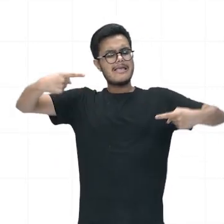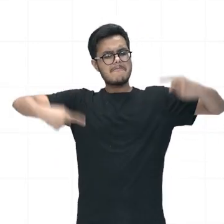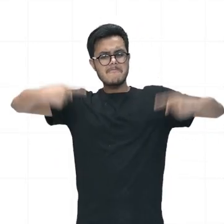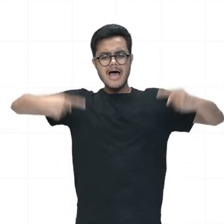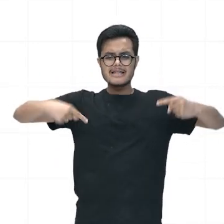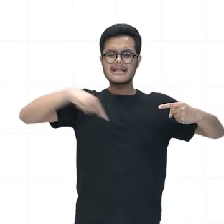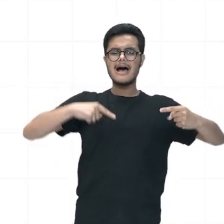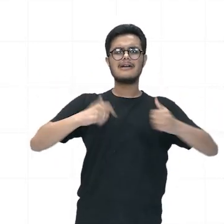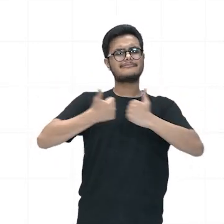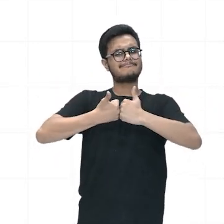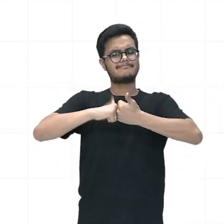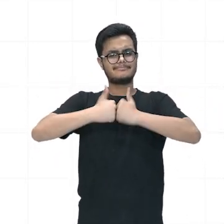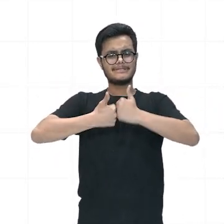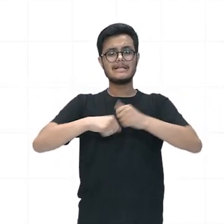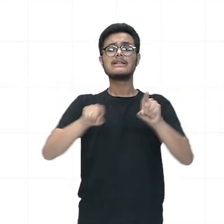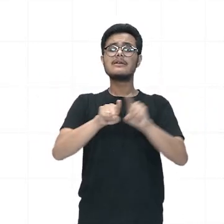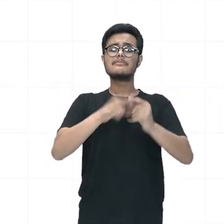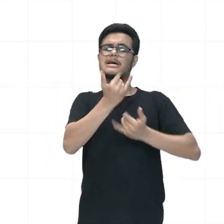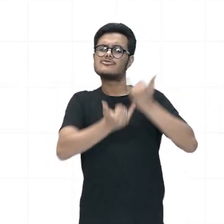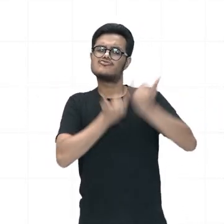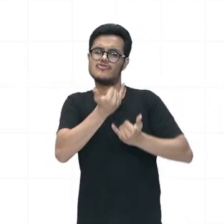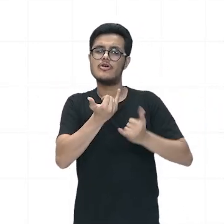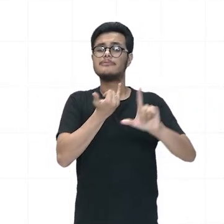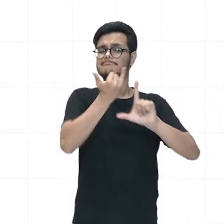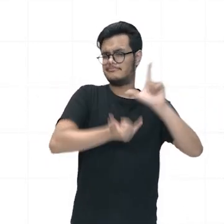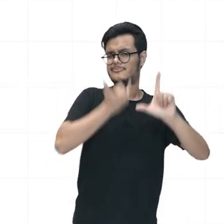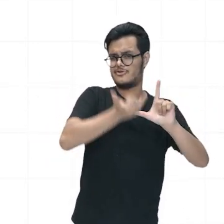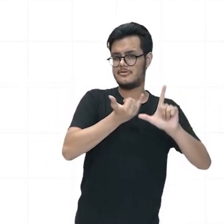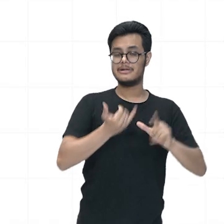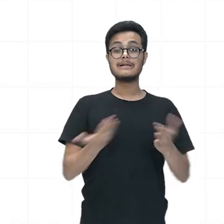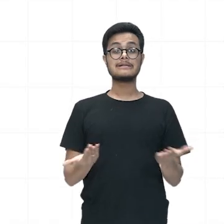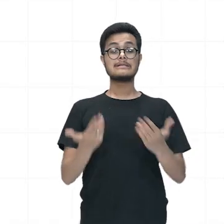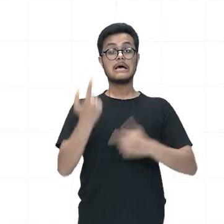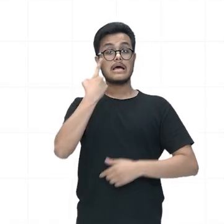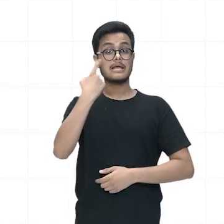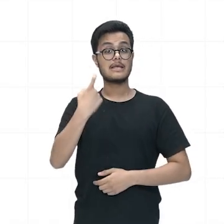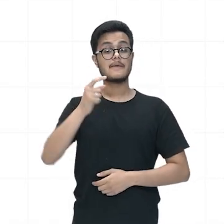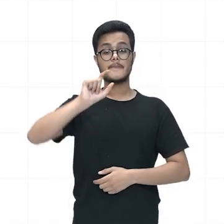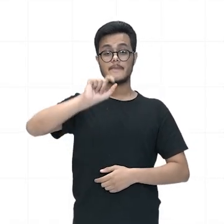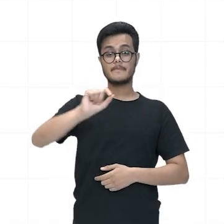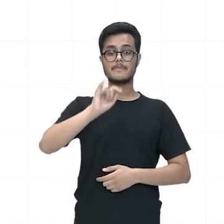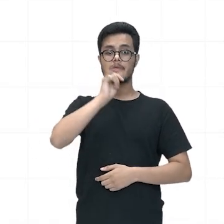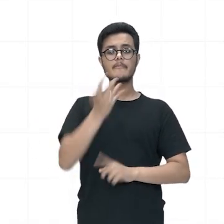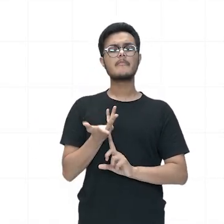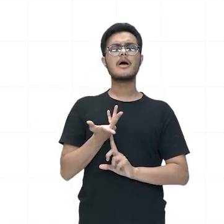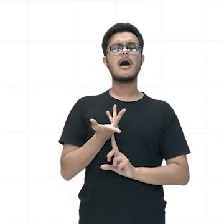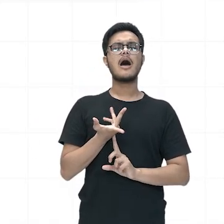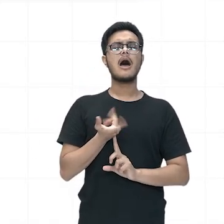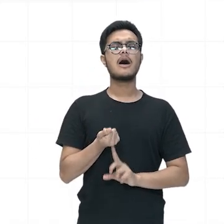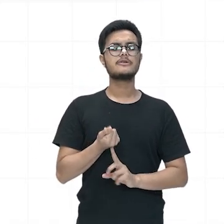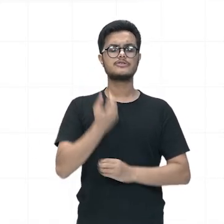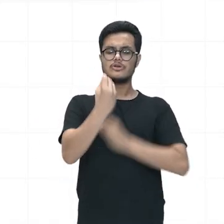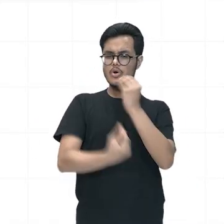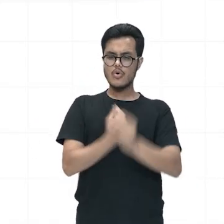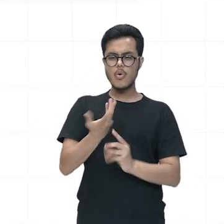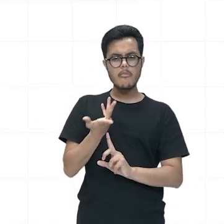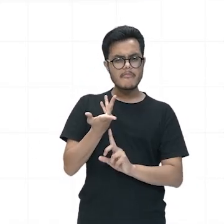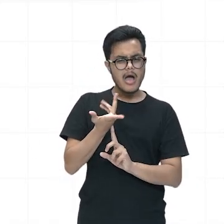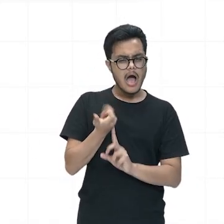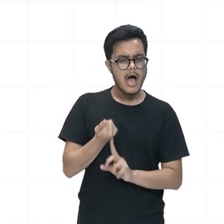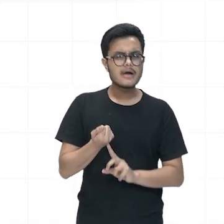eventos esportivos e jogos. Vamos falar então, olha só que interessante agora sobre a arte, como é que vai se dar então essa